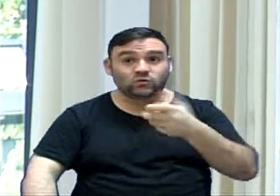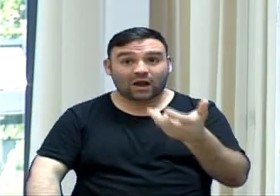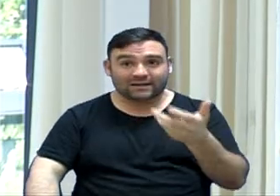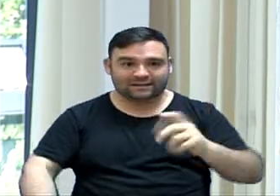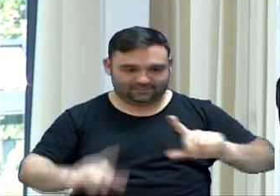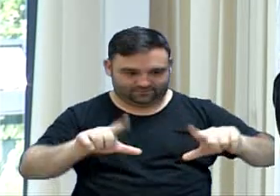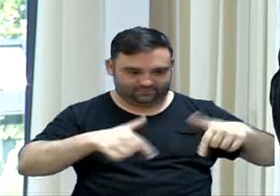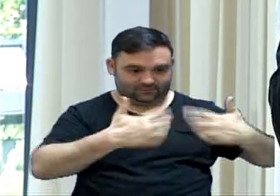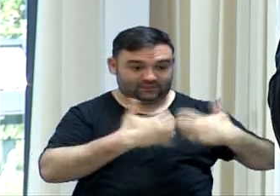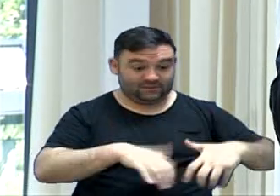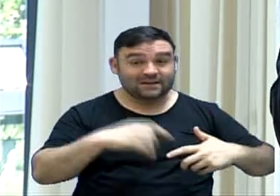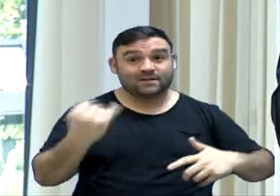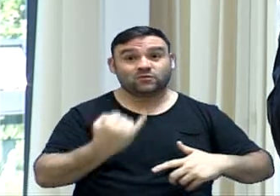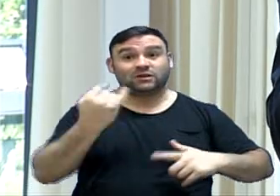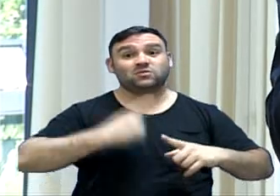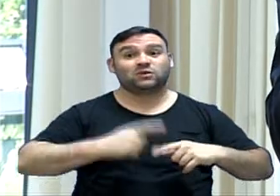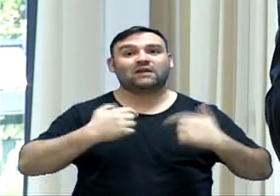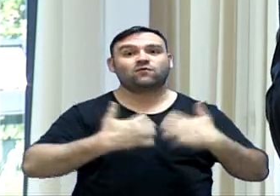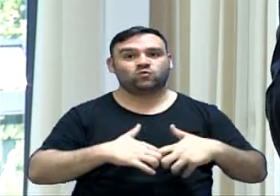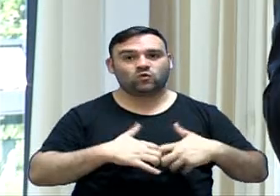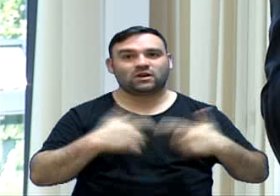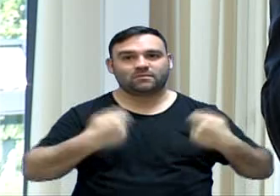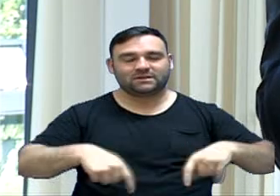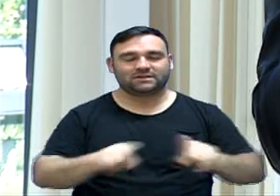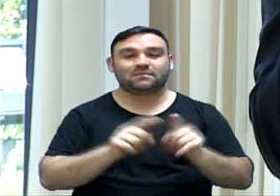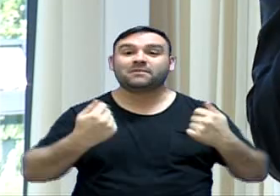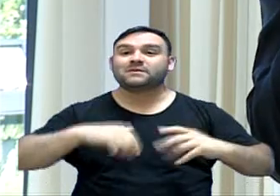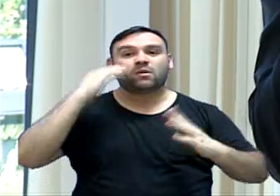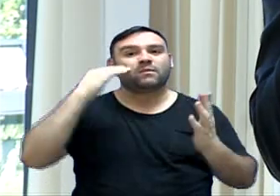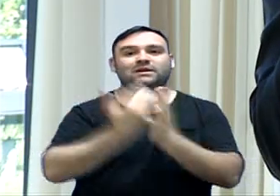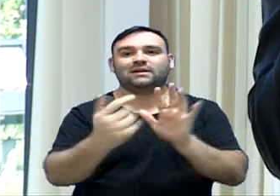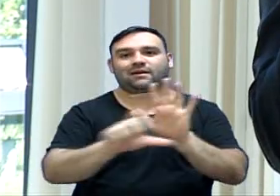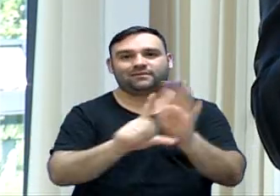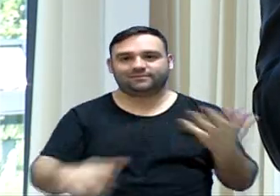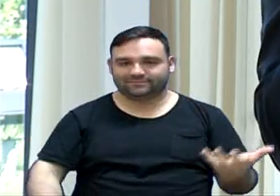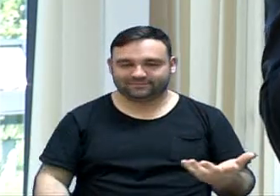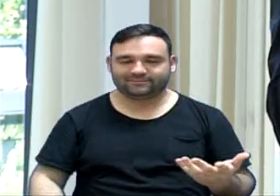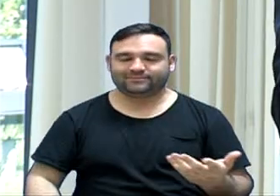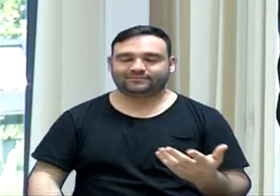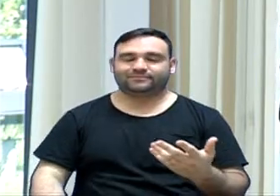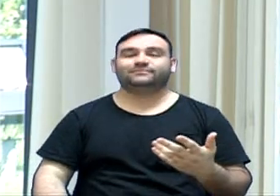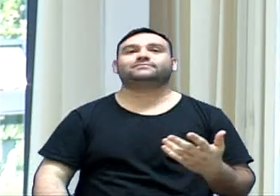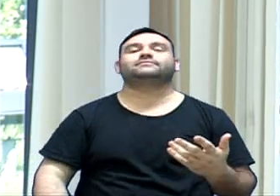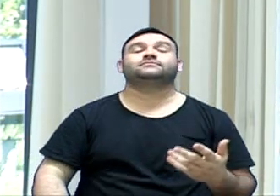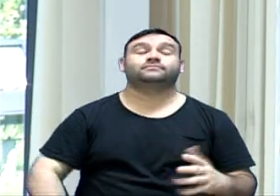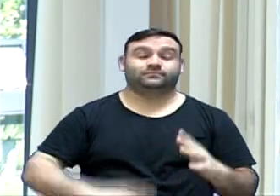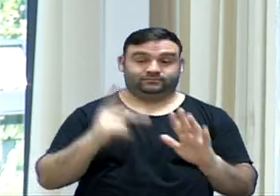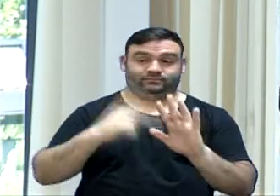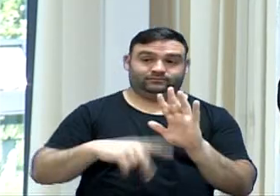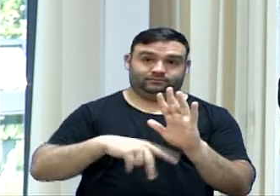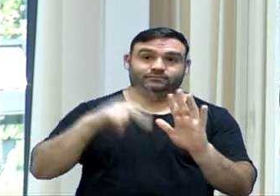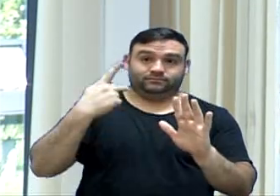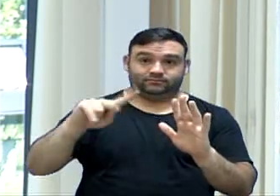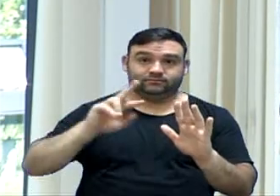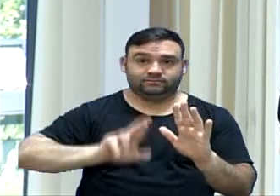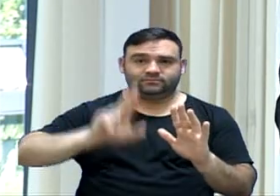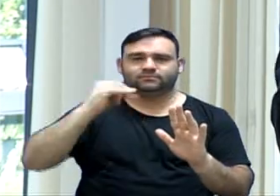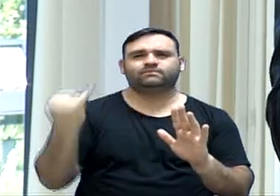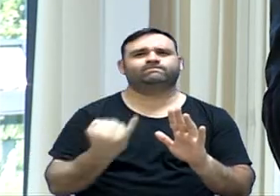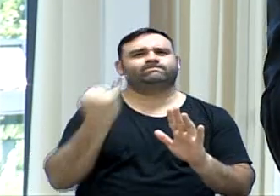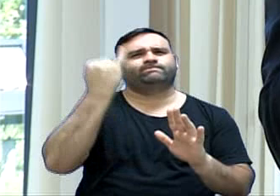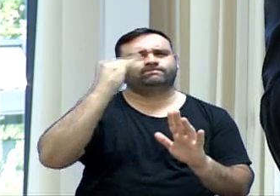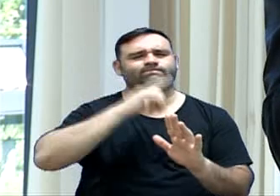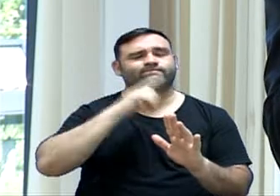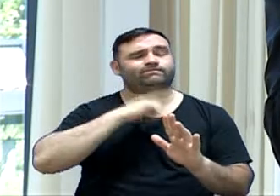o alvará, e é fundamental para a gente poder funcionar, tem que cumprir a lei. Então, esse projeto de lei de Vossa Excelência é de uma importância tão